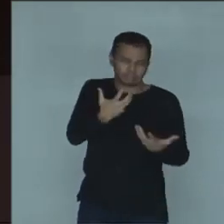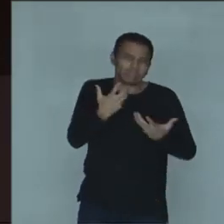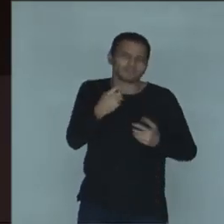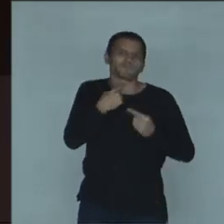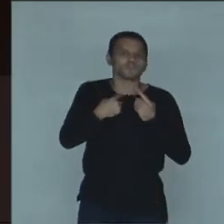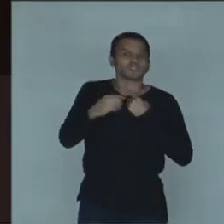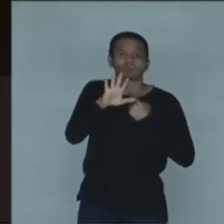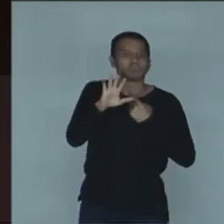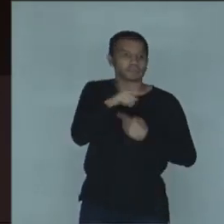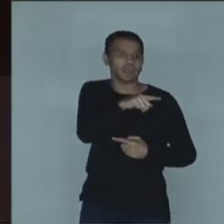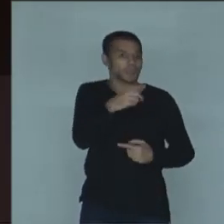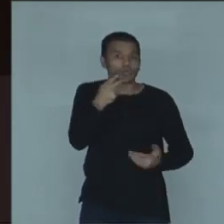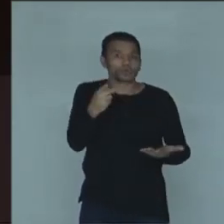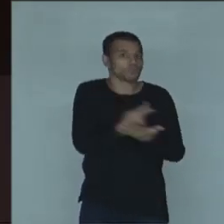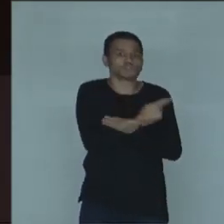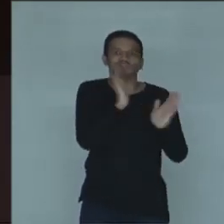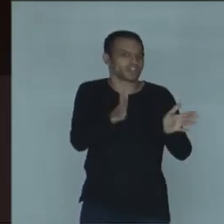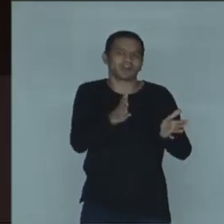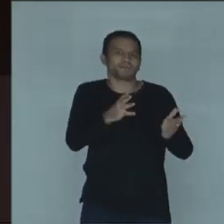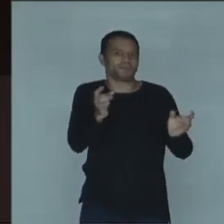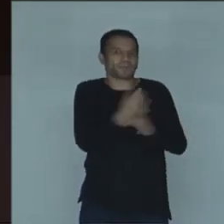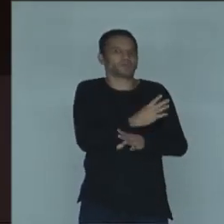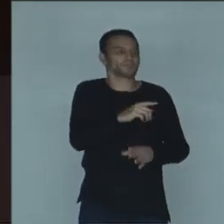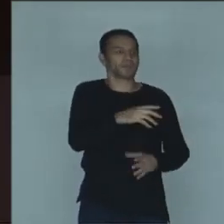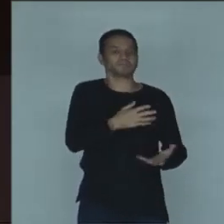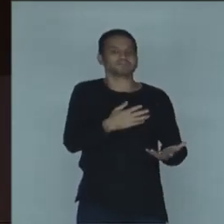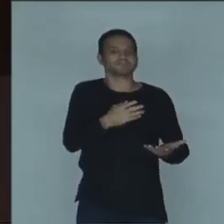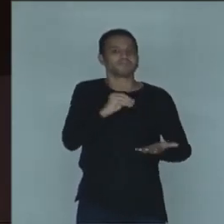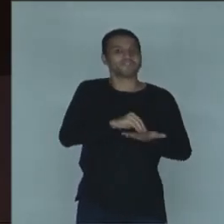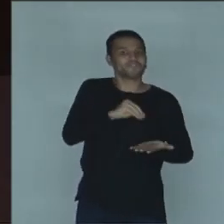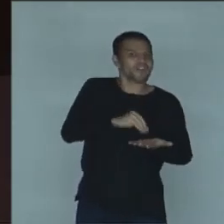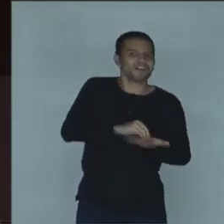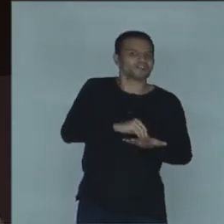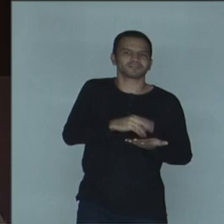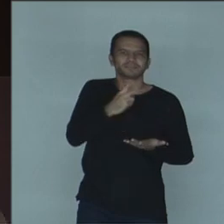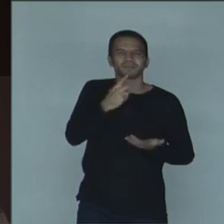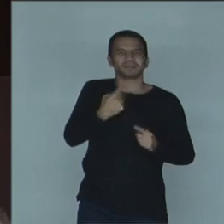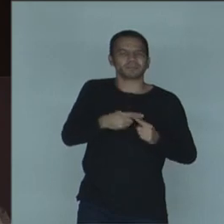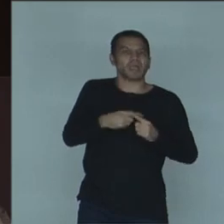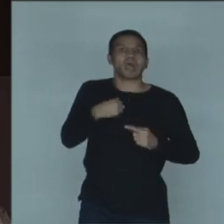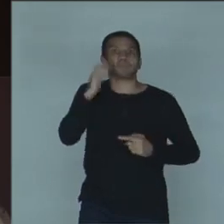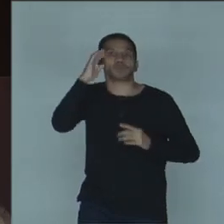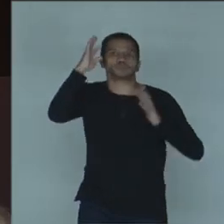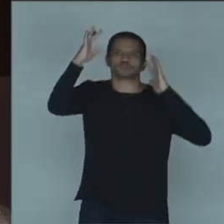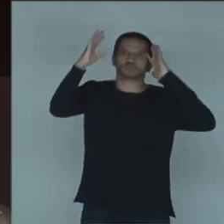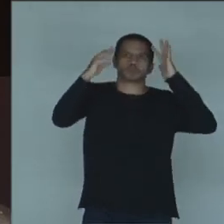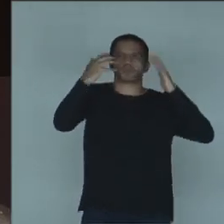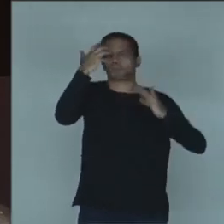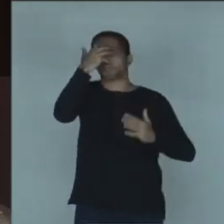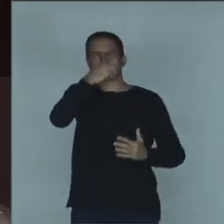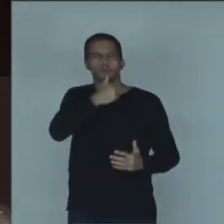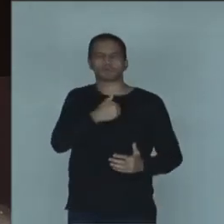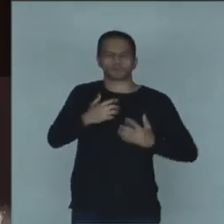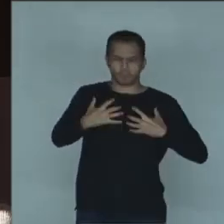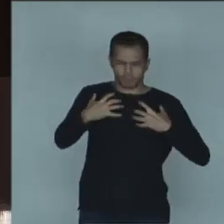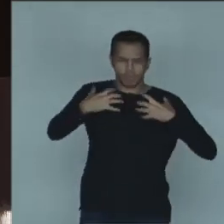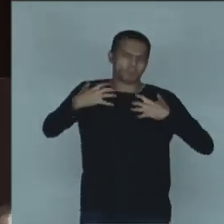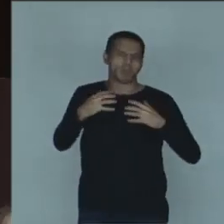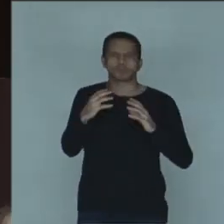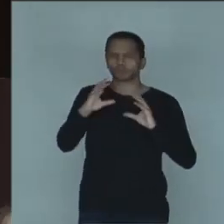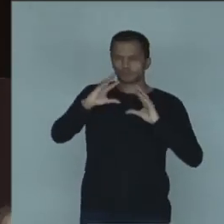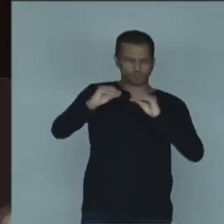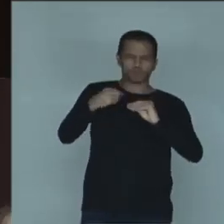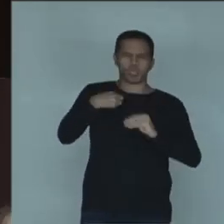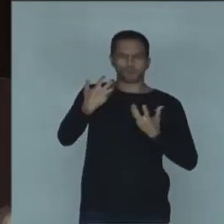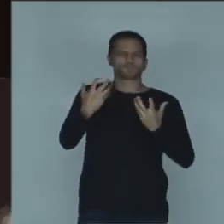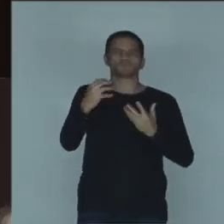E porquê aquela coisa do corpo como sendo alvo da vida se ela não preenche o coração e eu conheço